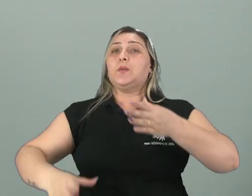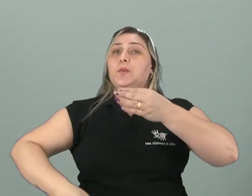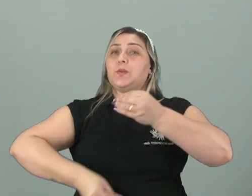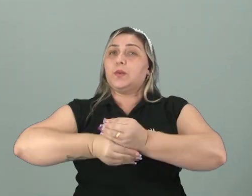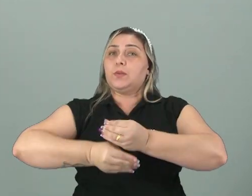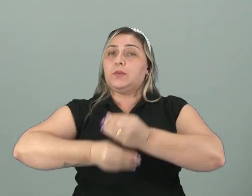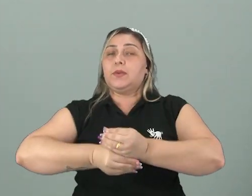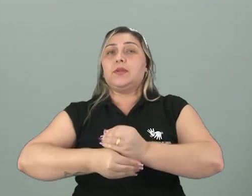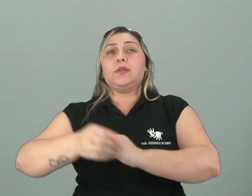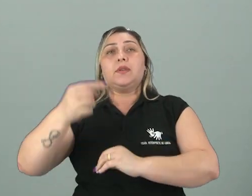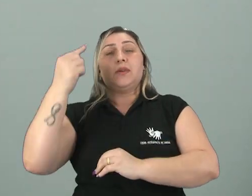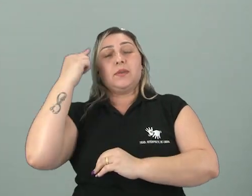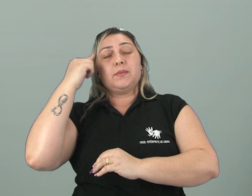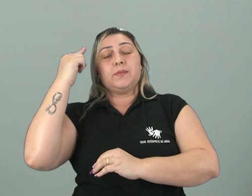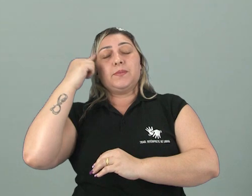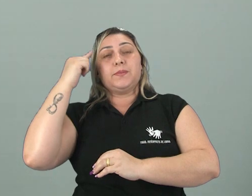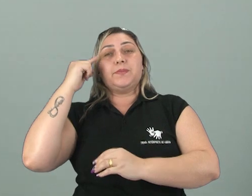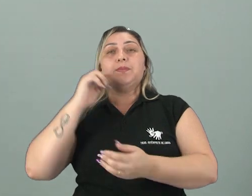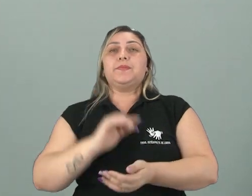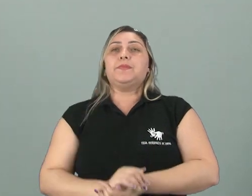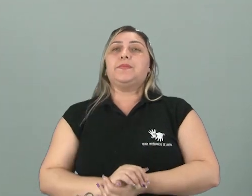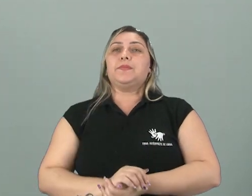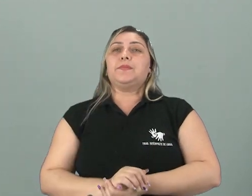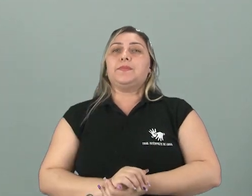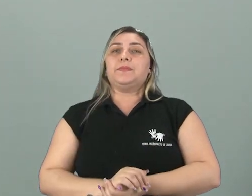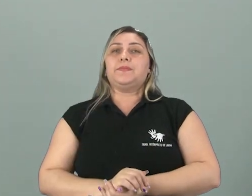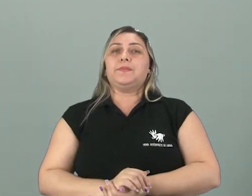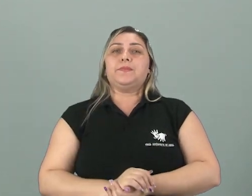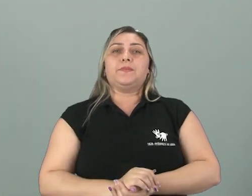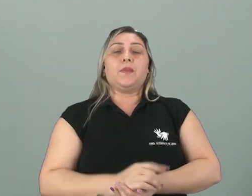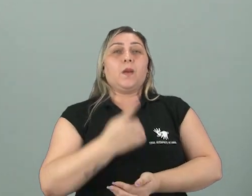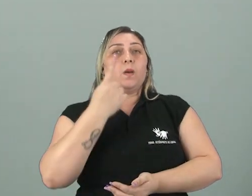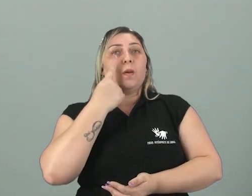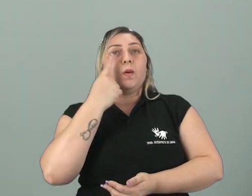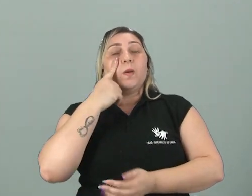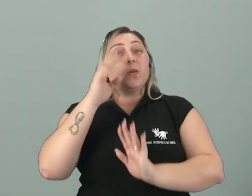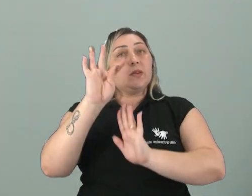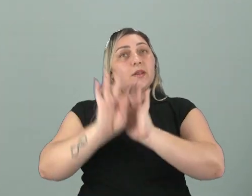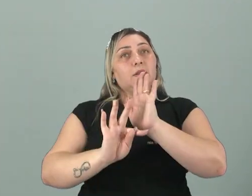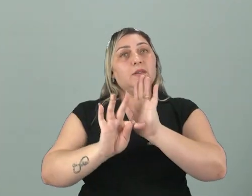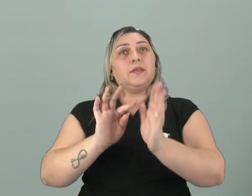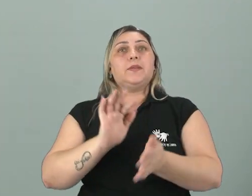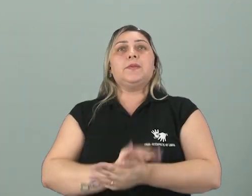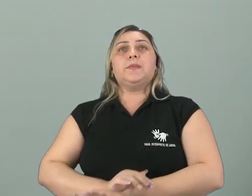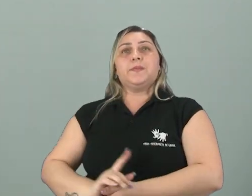complementando. Agora imagine comigo uma situação bem específica. Olhe só para o texto.